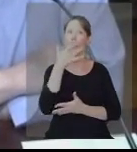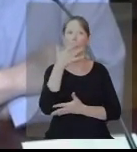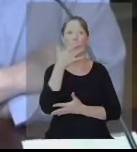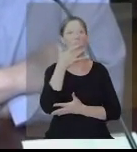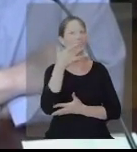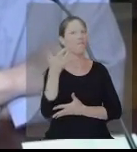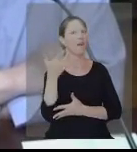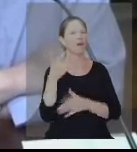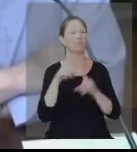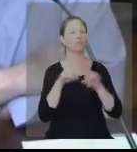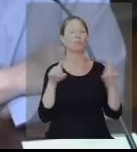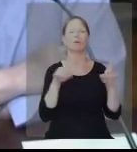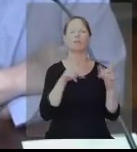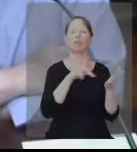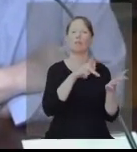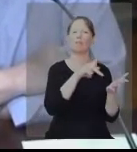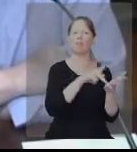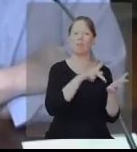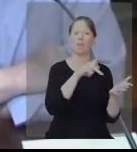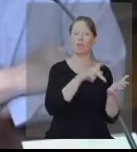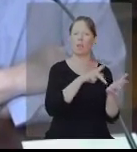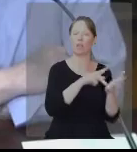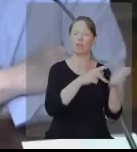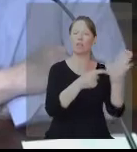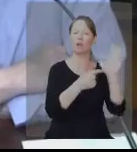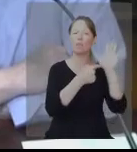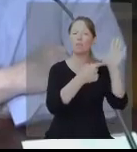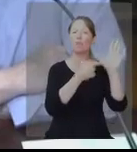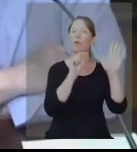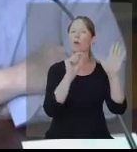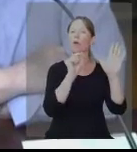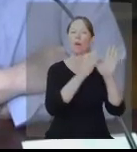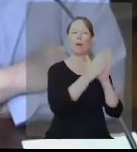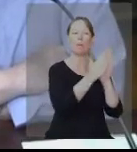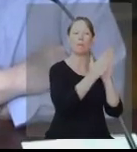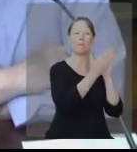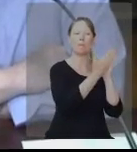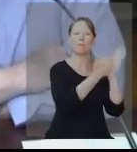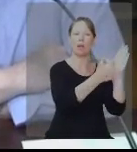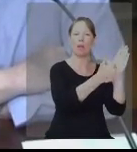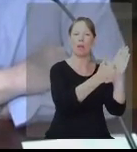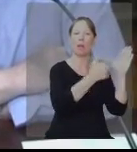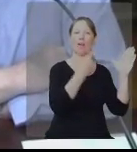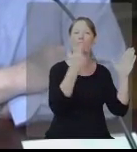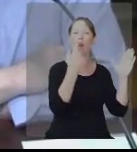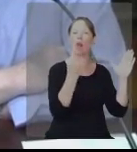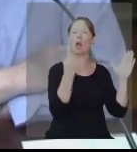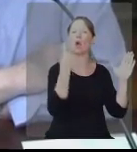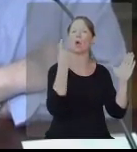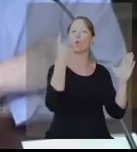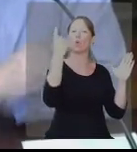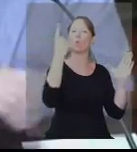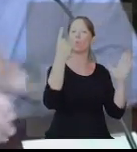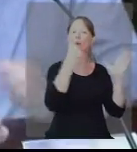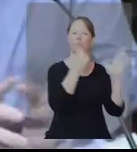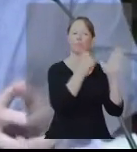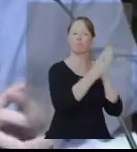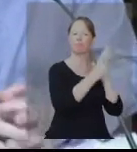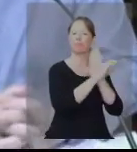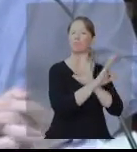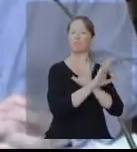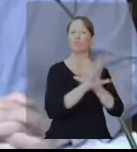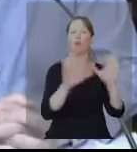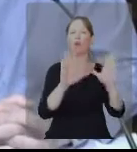Realmente não muito fácil, mas, na verdade, eu queria chamar a atenção. A Bíblia só faz uma única referência